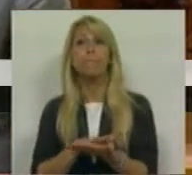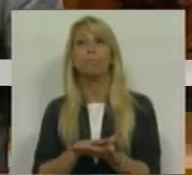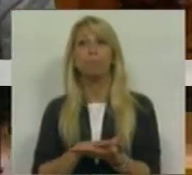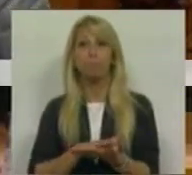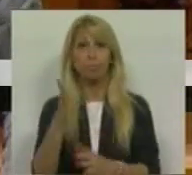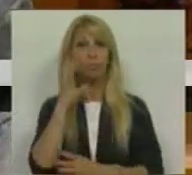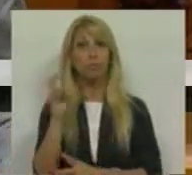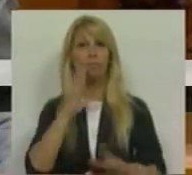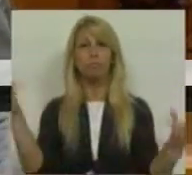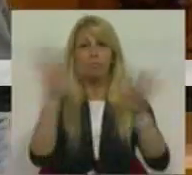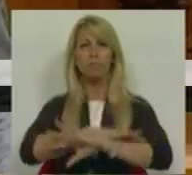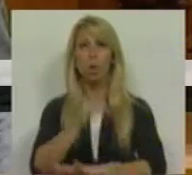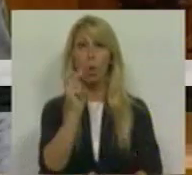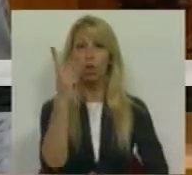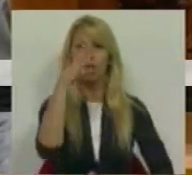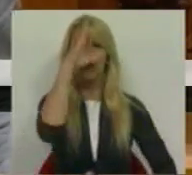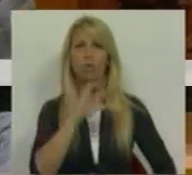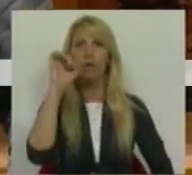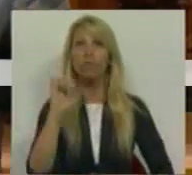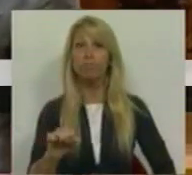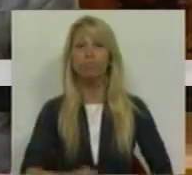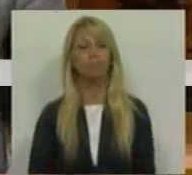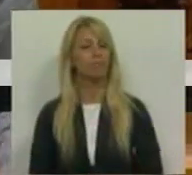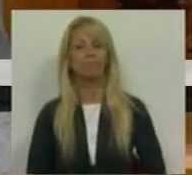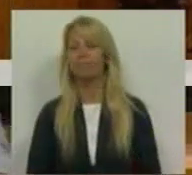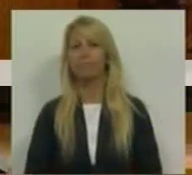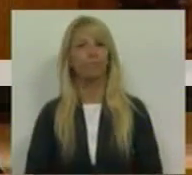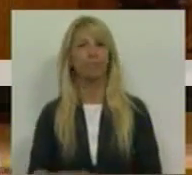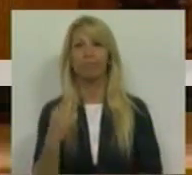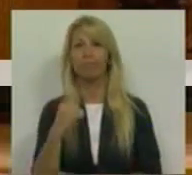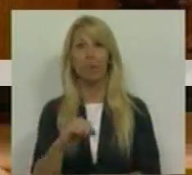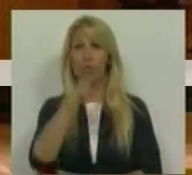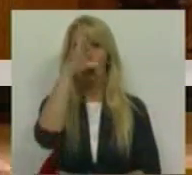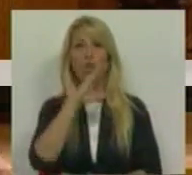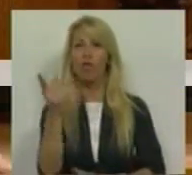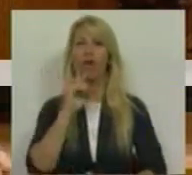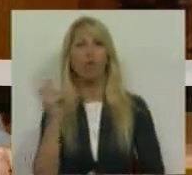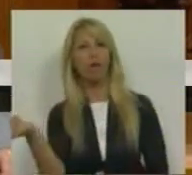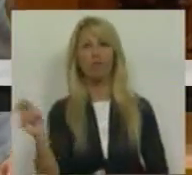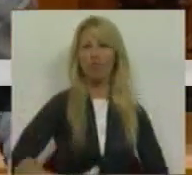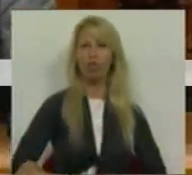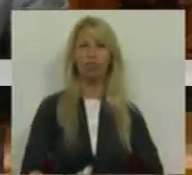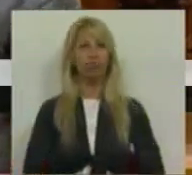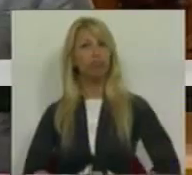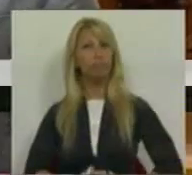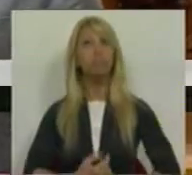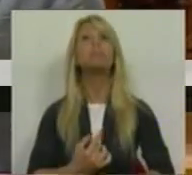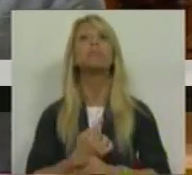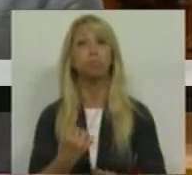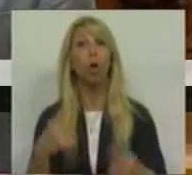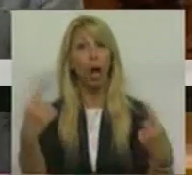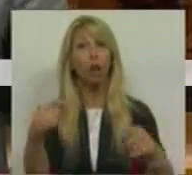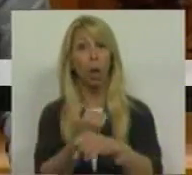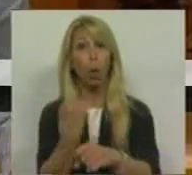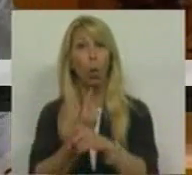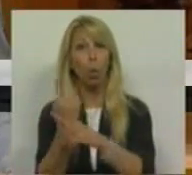de branquear 2 anos de governação. Não, o Governo não chega de peito feito a este debate porque tem obra para